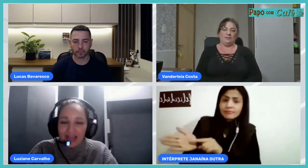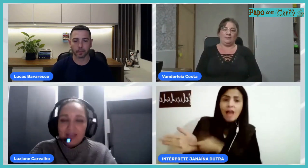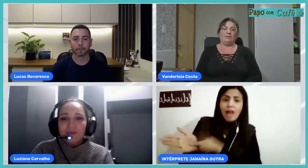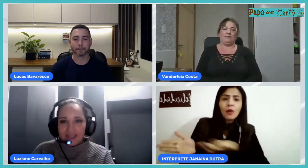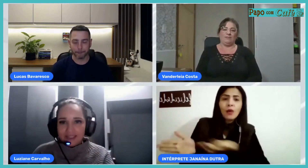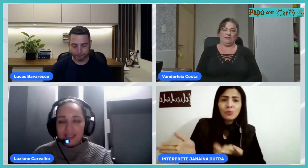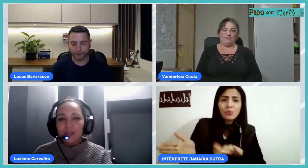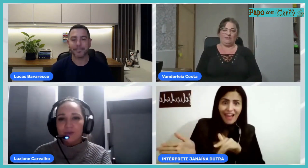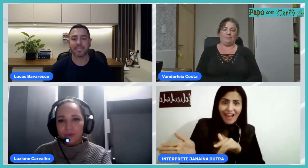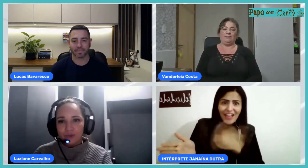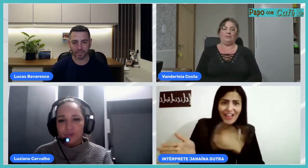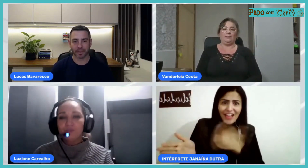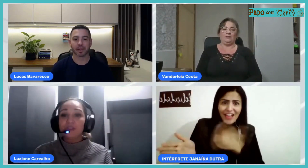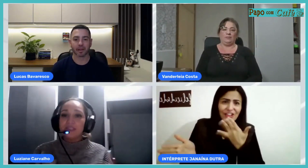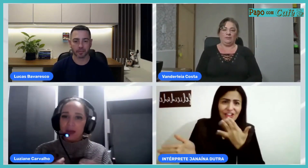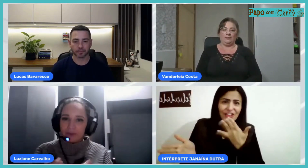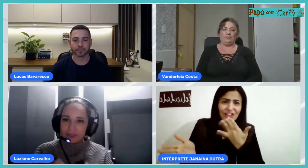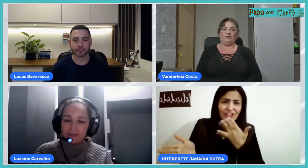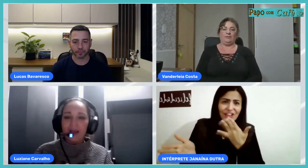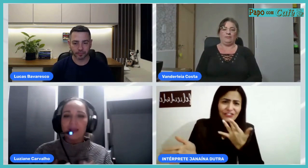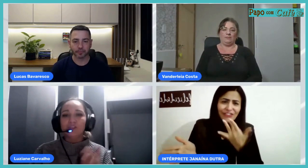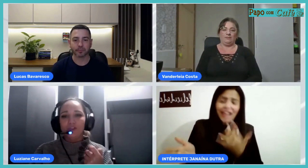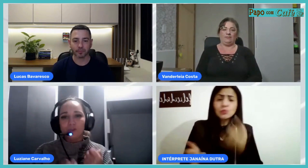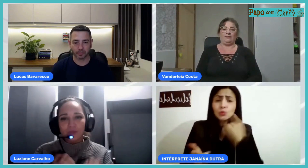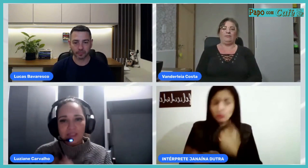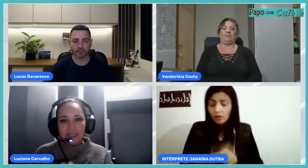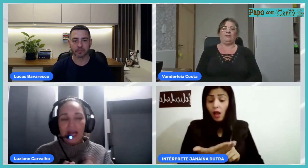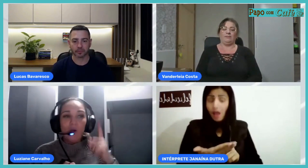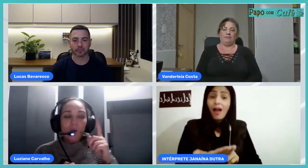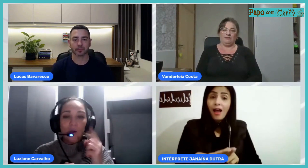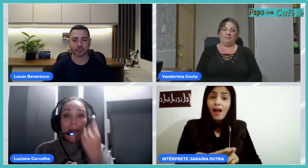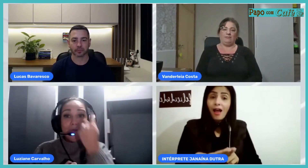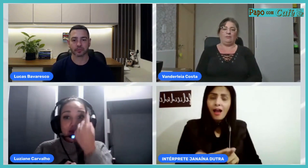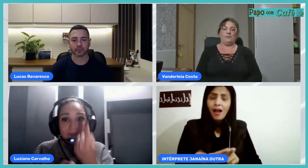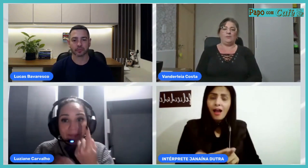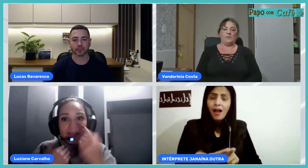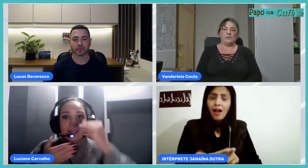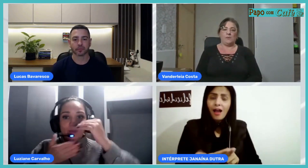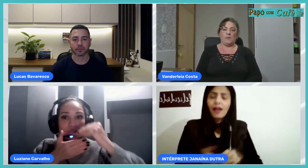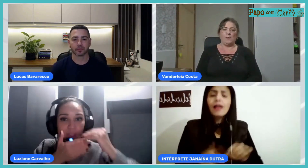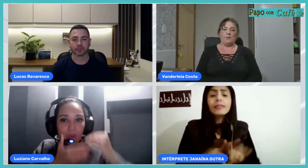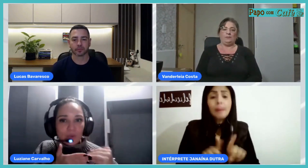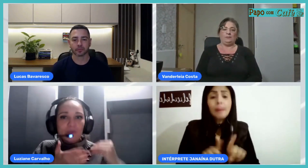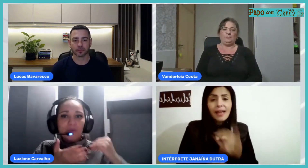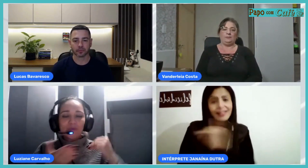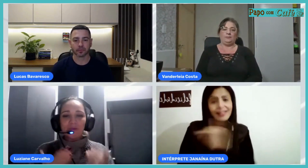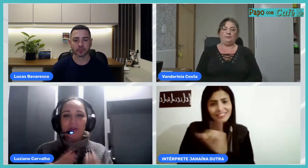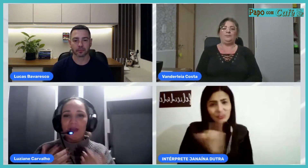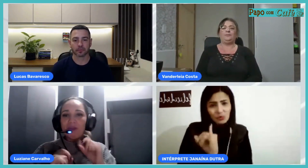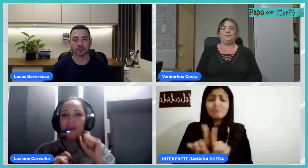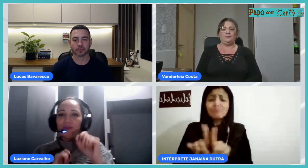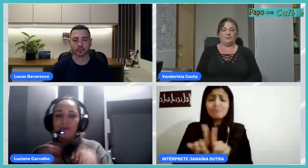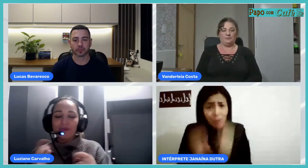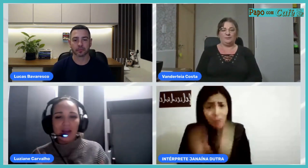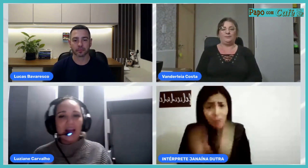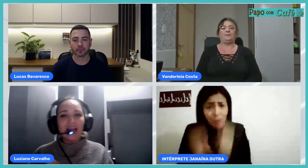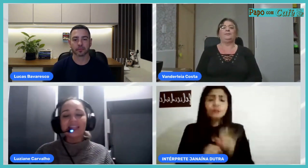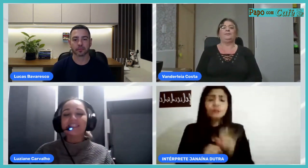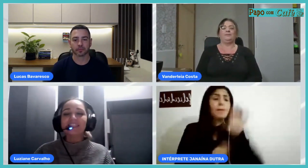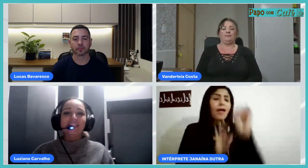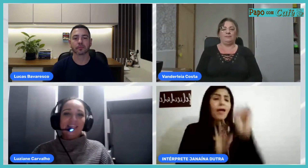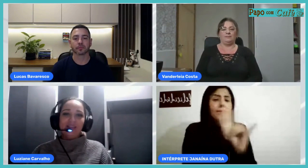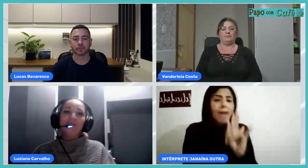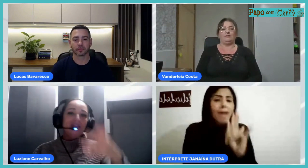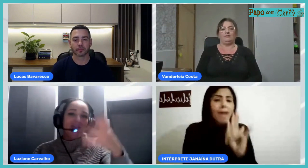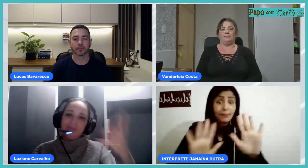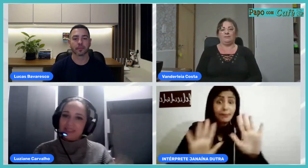pode usar esse recurso de buscar uma imagem, de mostrar, ó, primeiro, segundo, né? O que tu